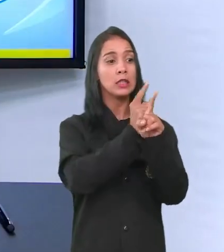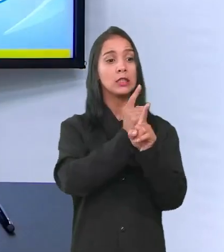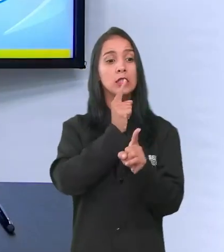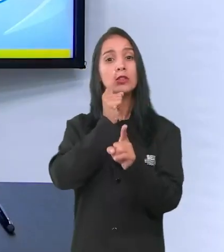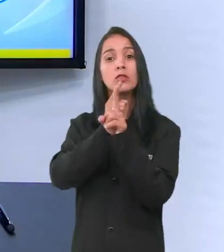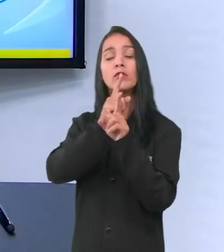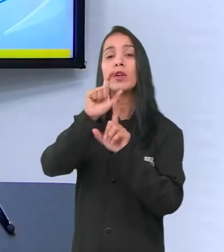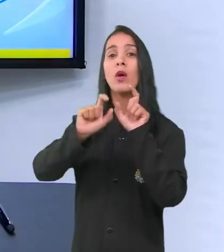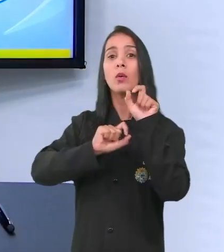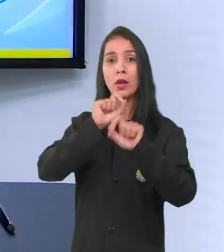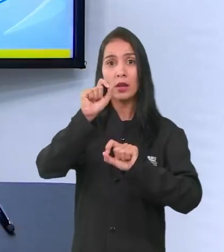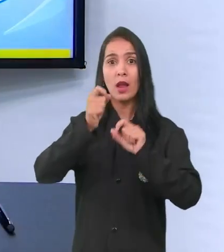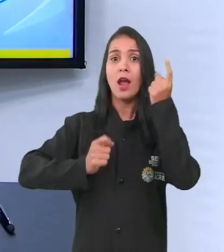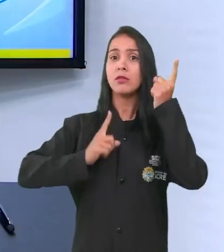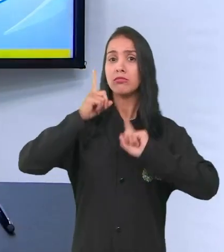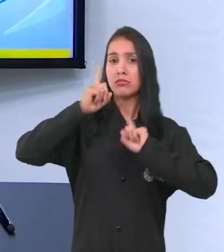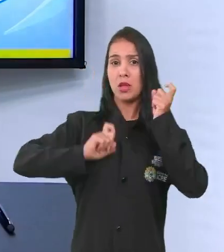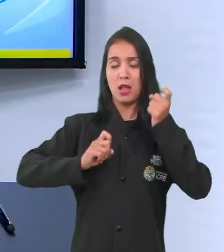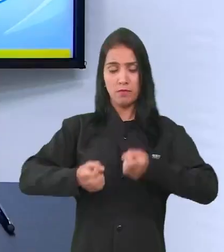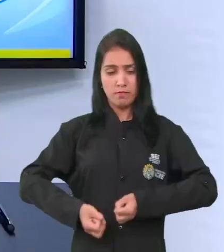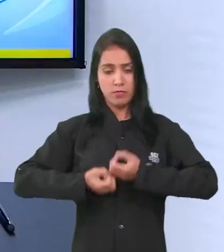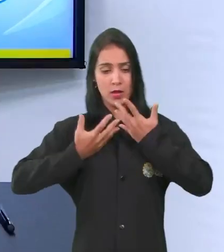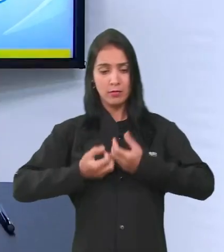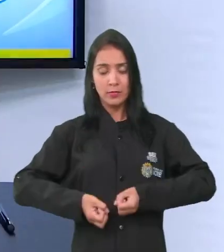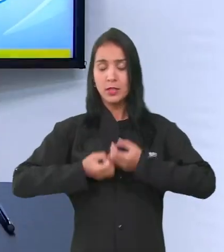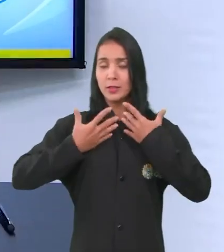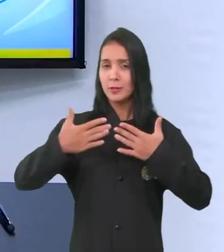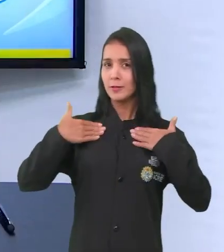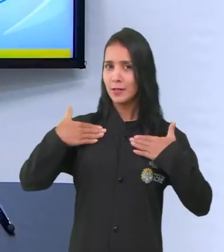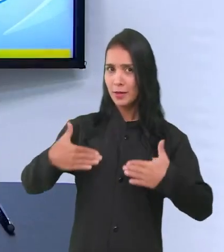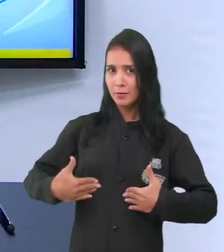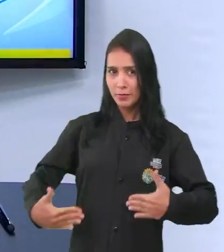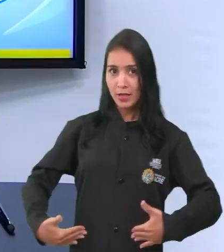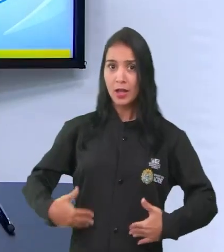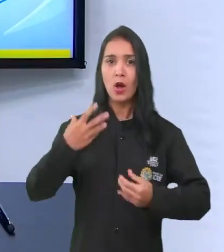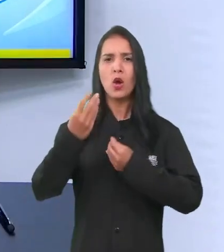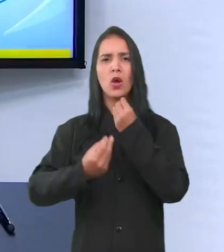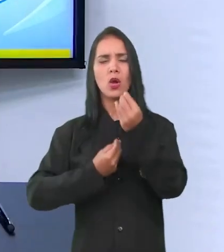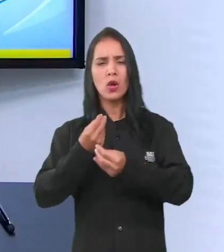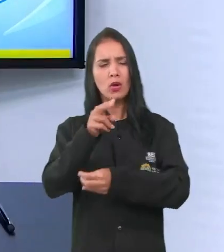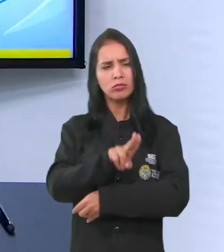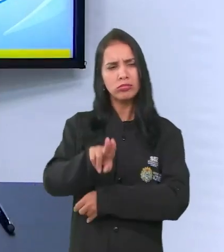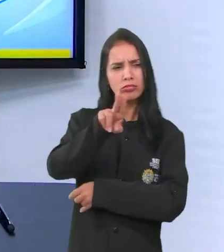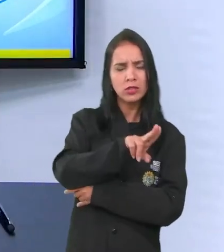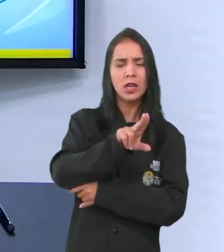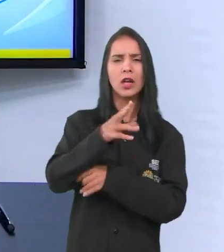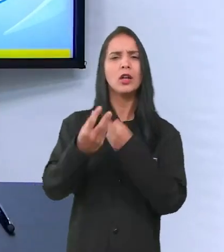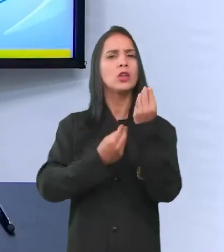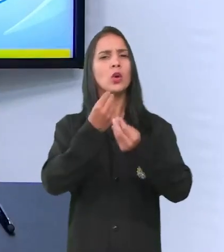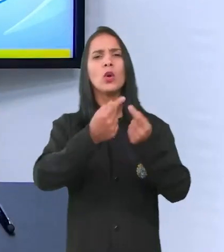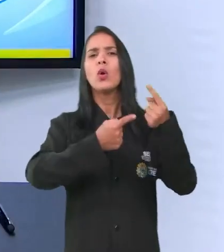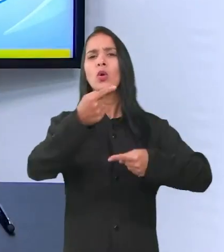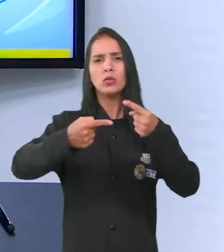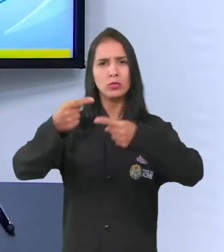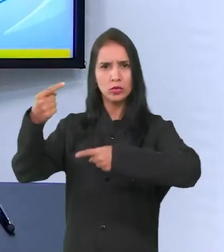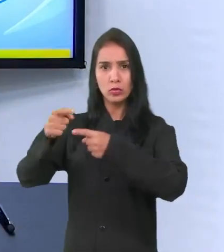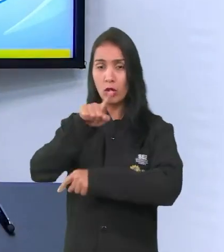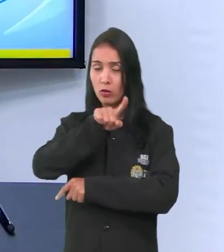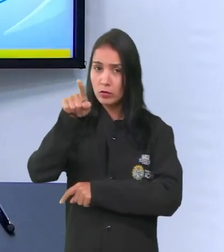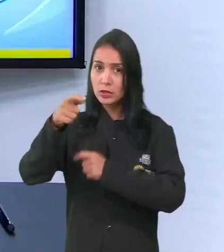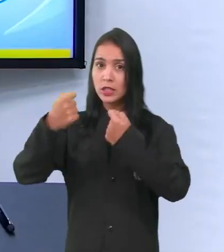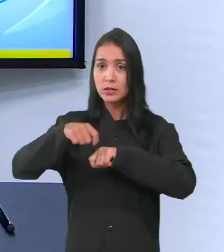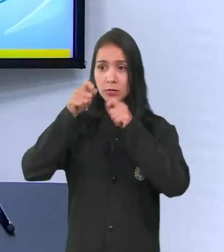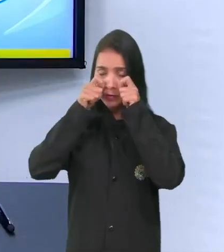a expressão corporal, como que ela está sendo abordada e o que ela está sendo discutida, o que ela está trazendo como